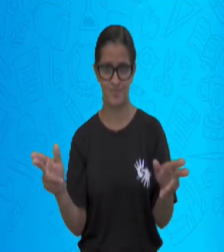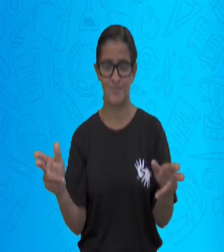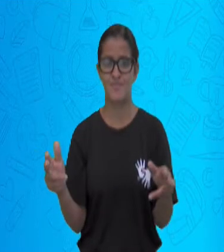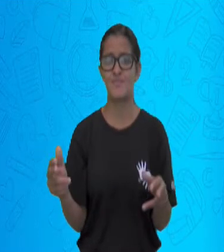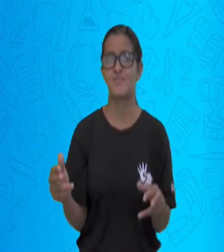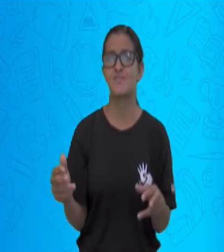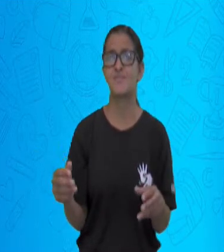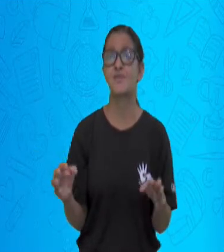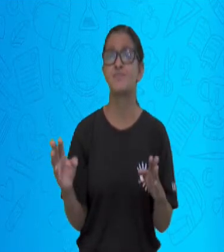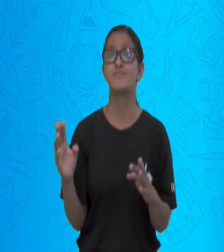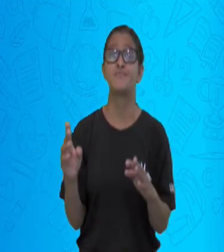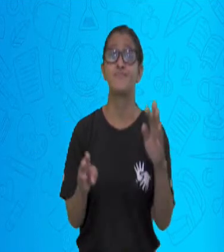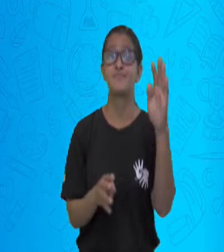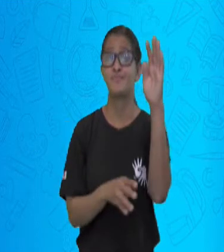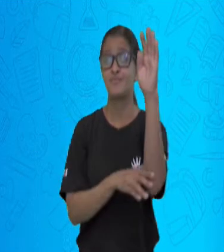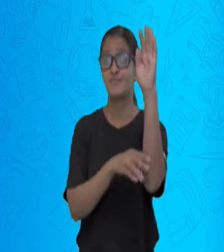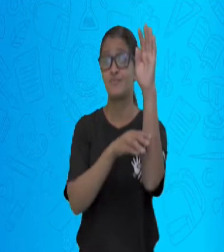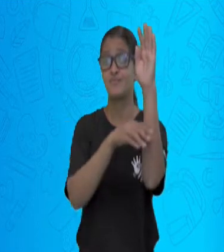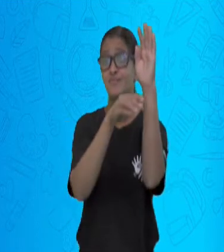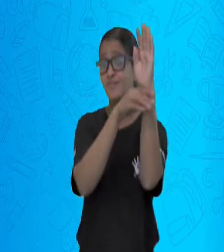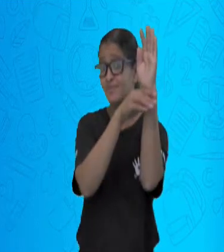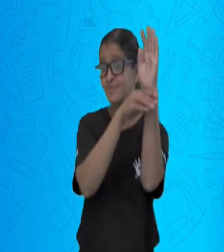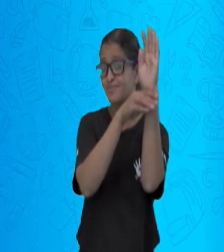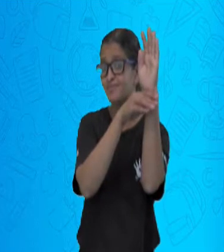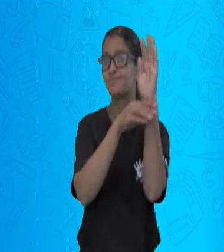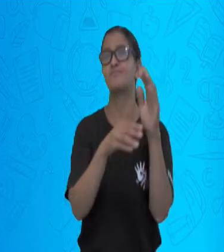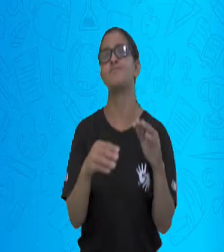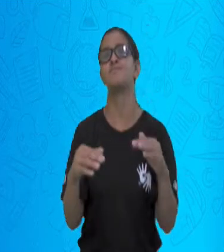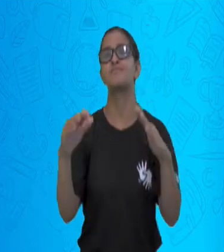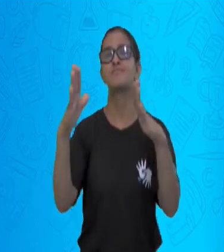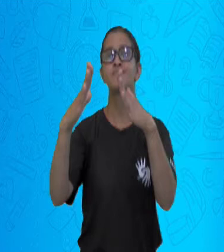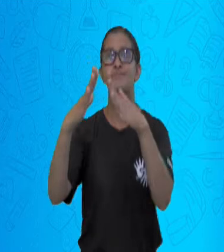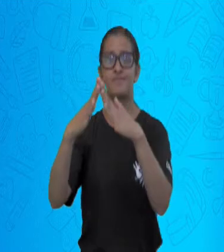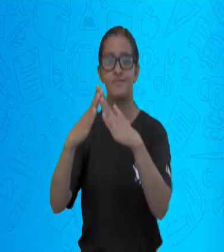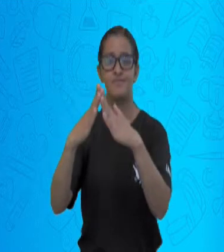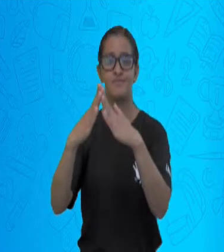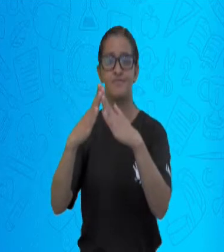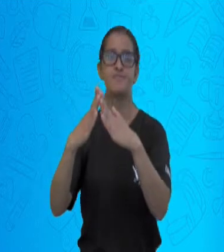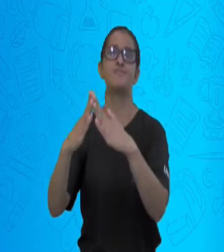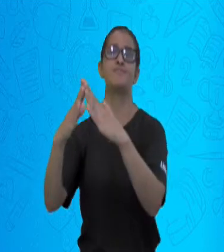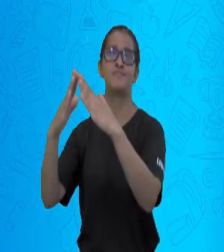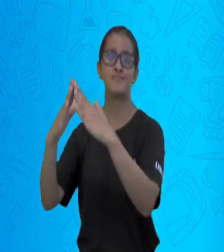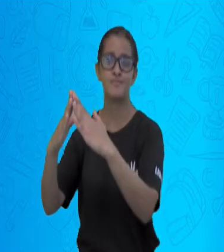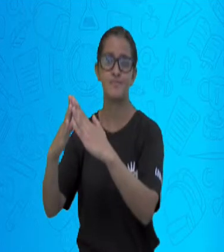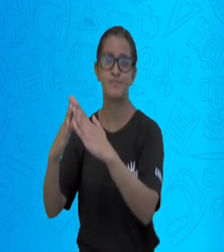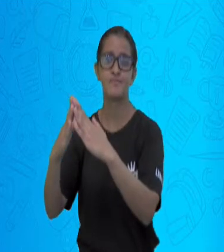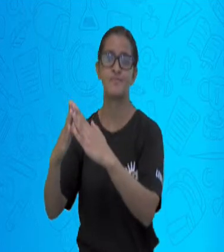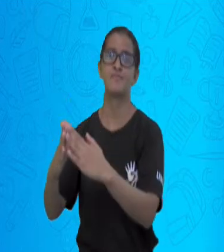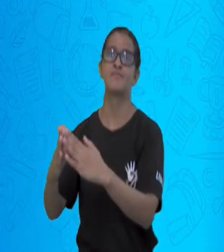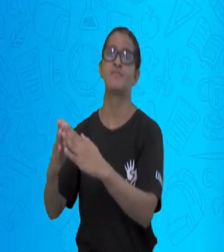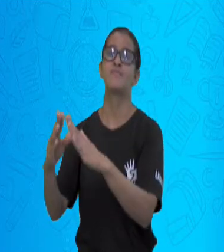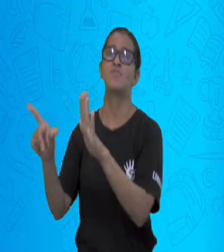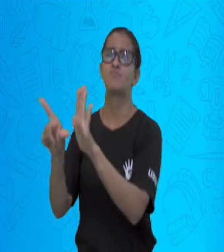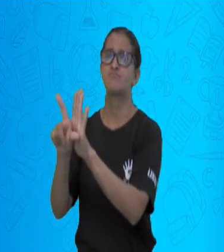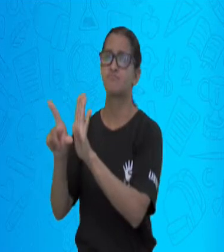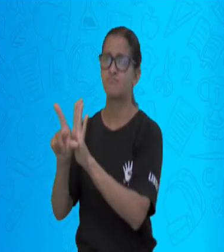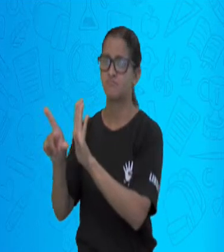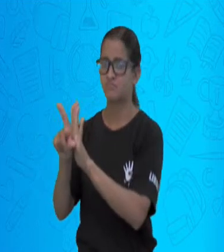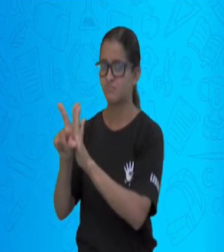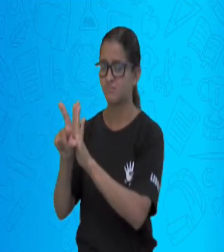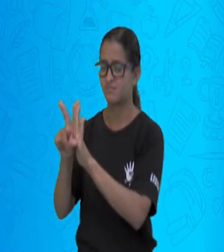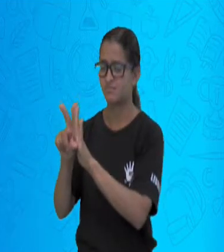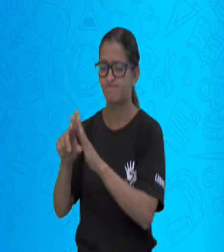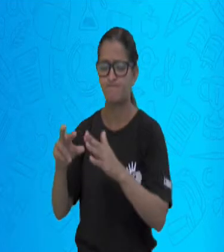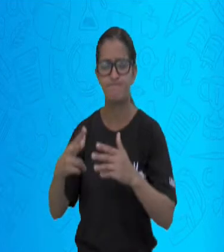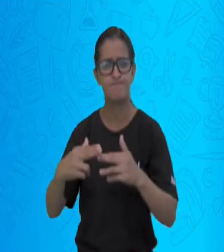como prédios. Aqui nós vimos mais casas, né? Agora em volta nós temos prédios comerciais, hotéis,